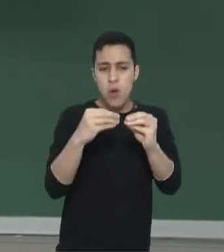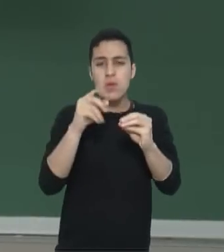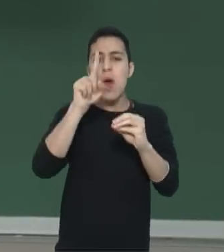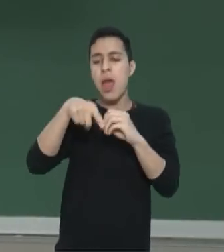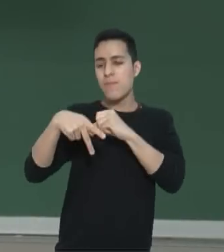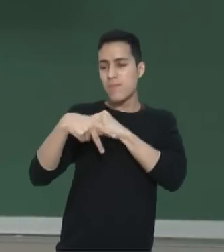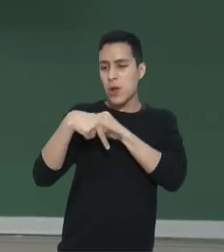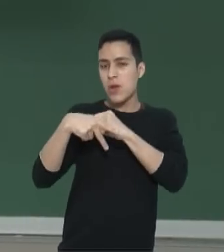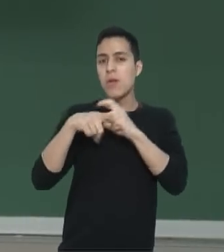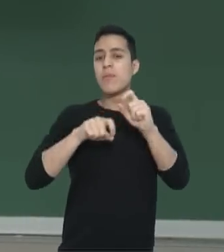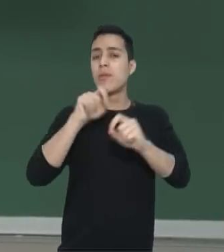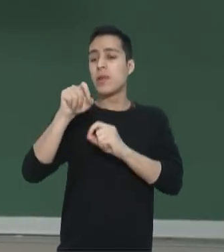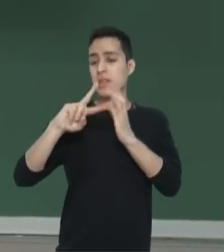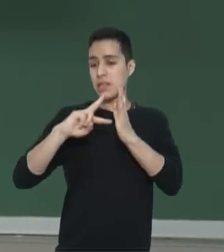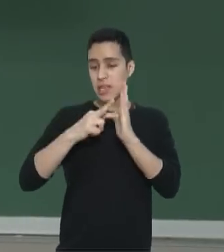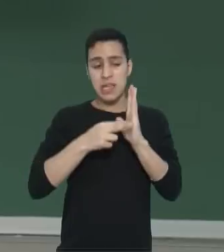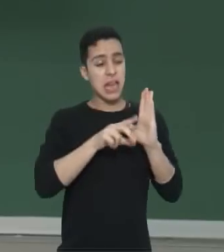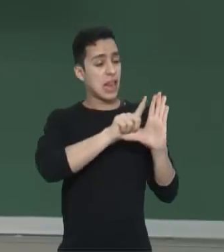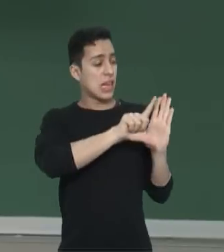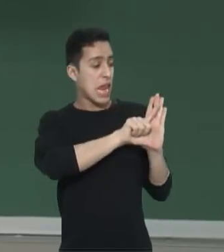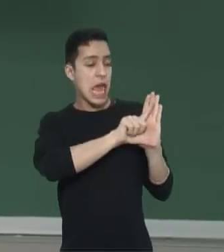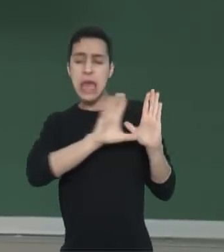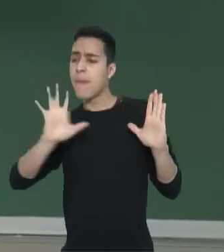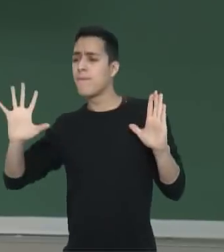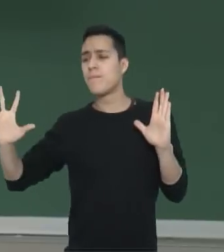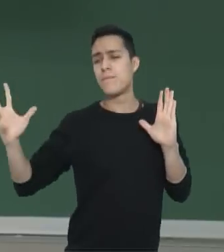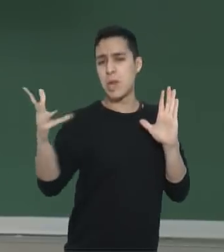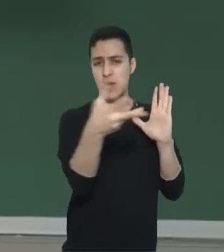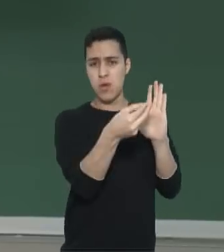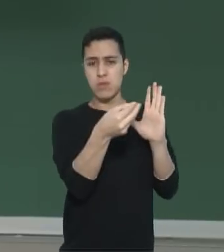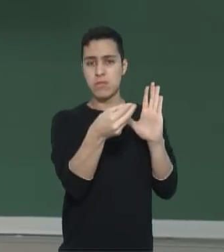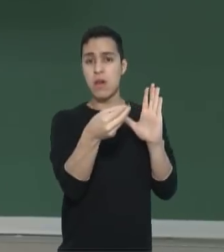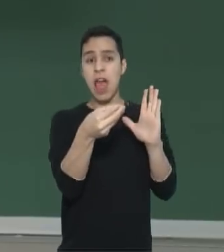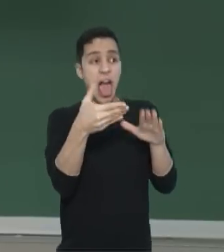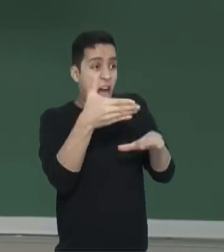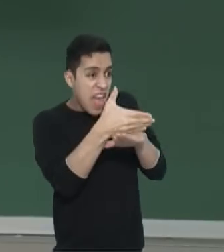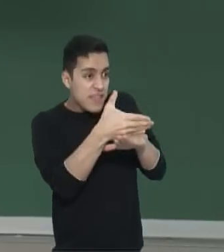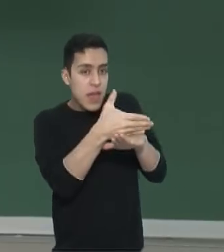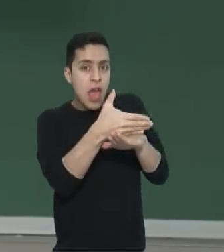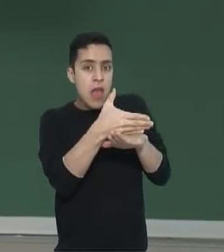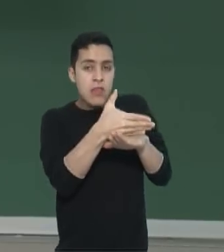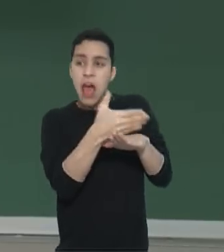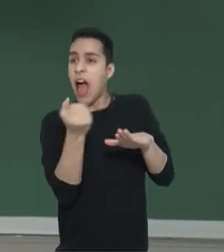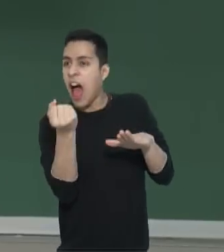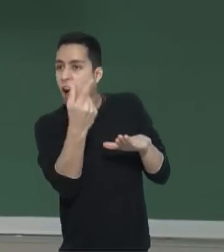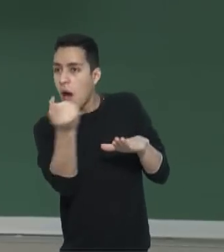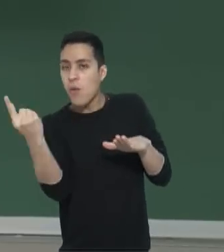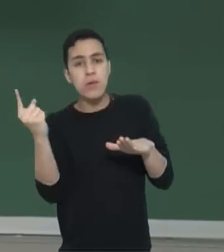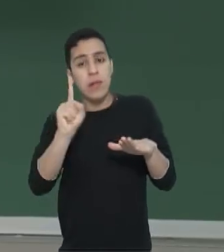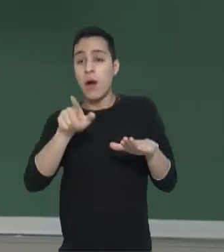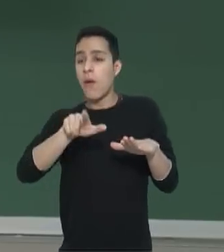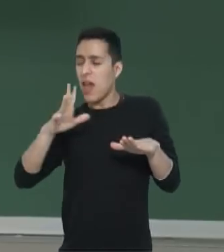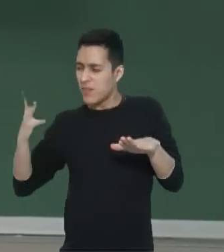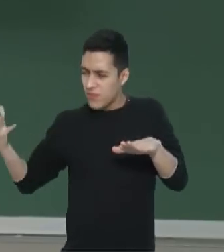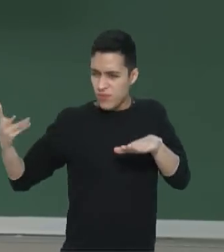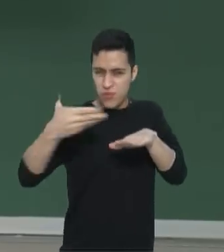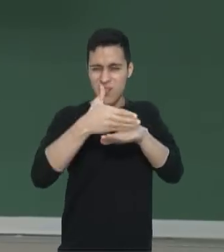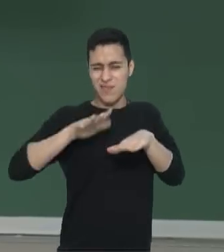direito. A lei é para todos, o acesso é para todos. É para abranger a toda a população.